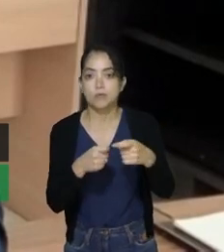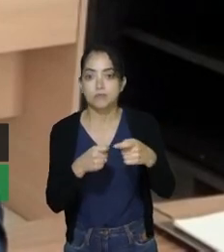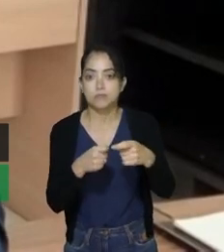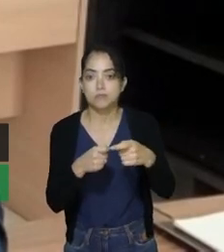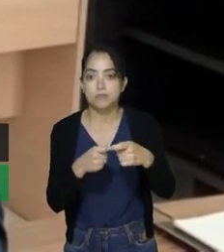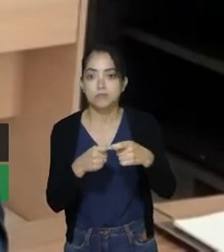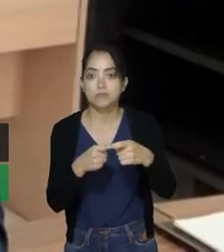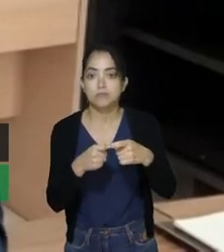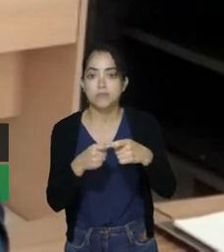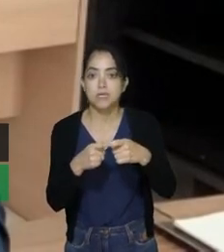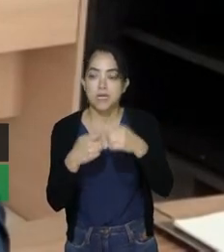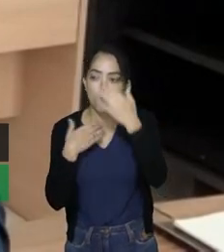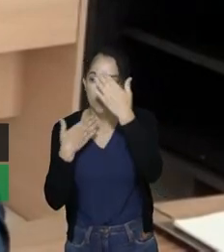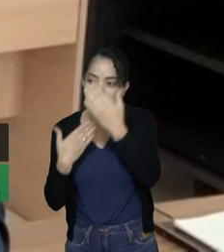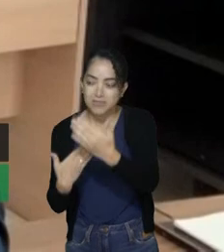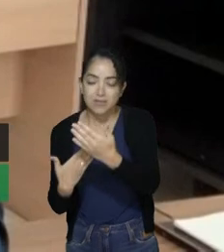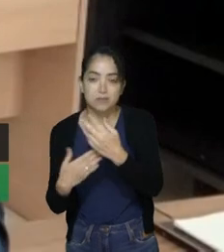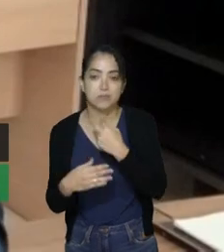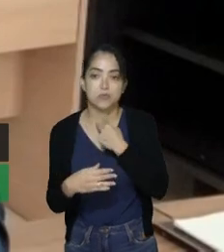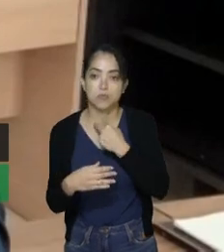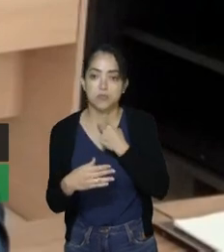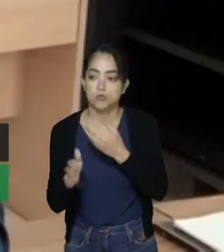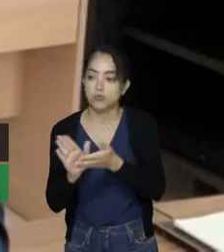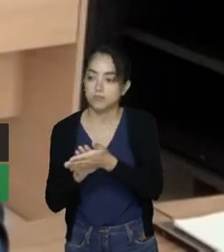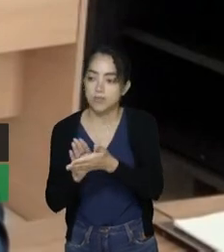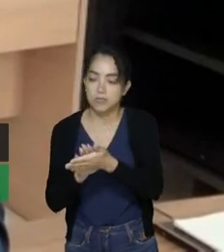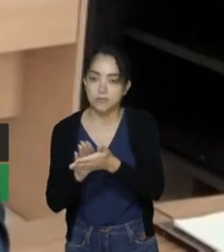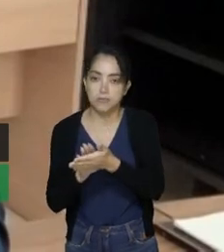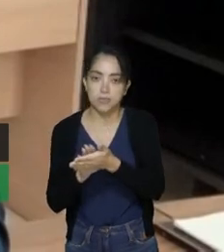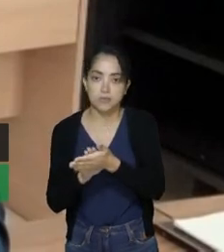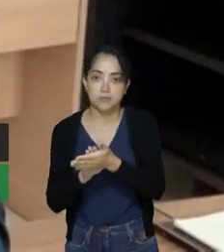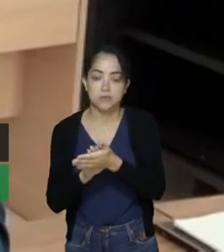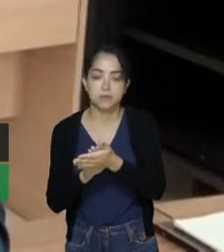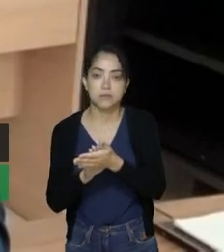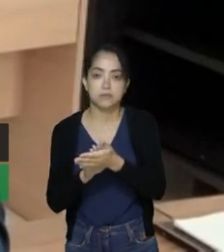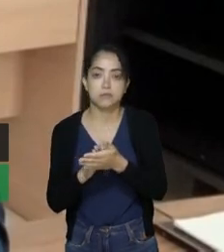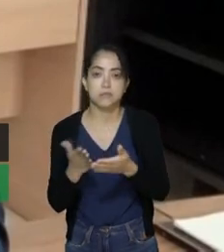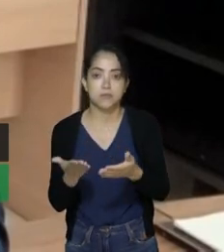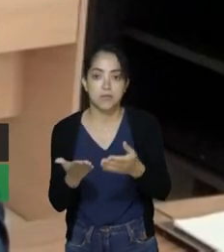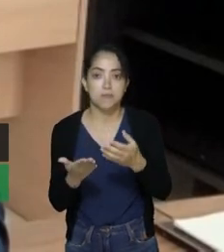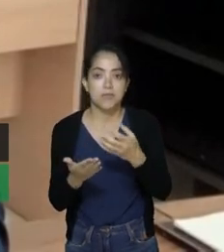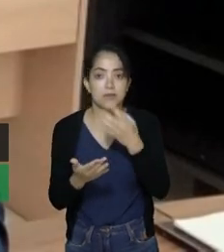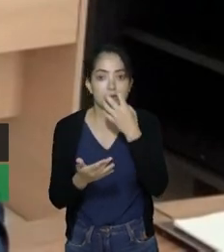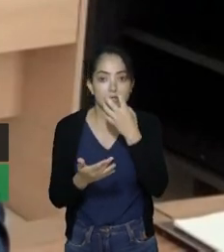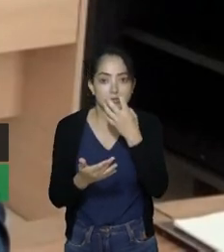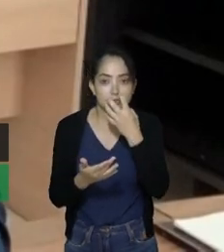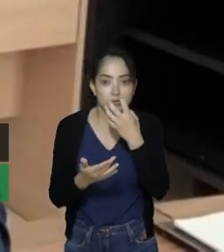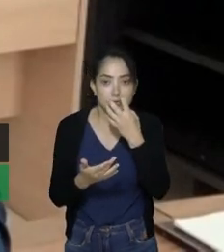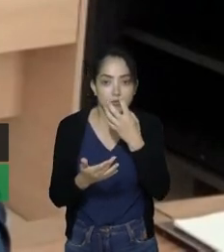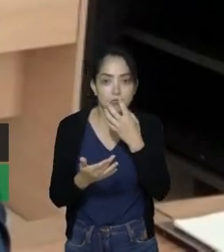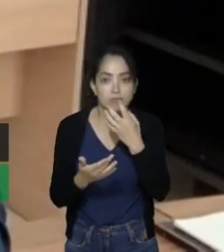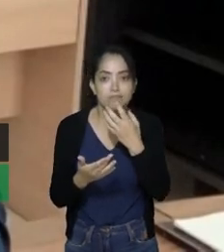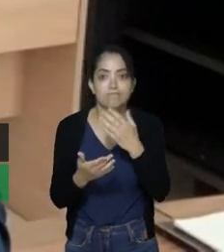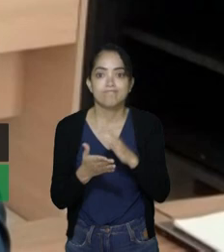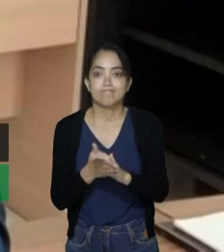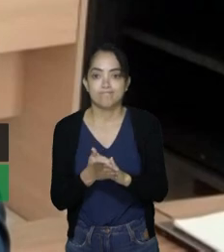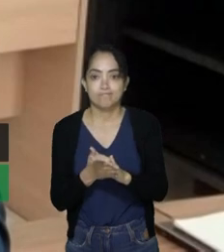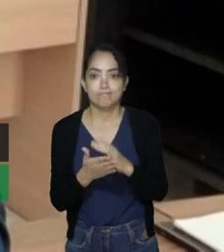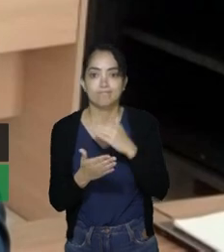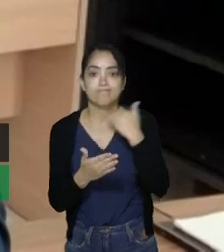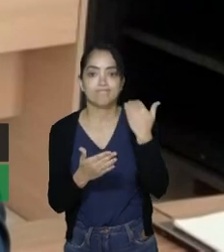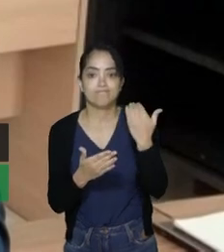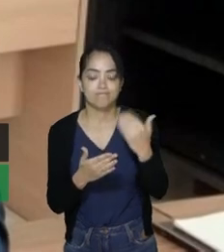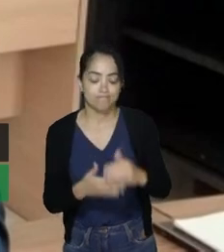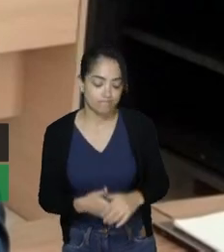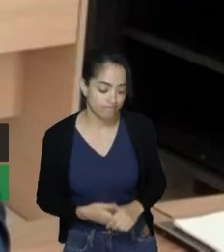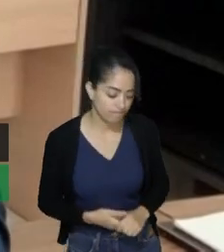obrigado, Sijão, parabéns. A Maia, a nossa cachorra, ela acabou partindo, sendo uma estrelinha no céu. Eu não